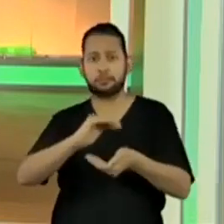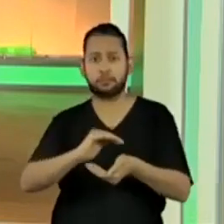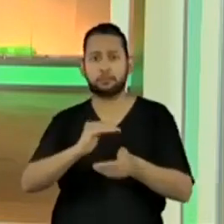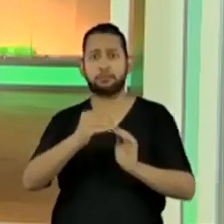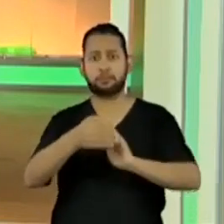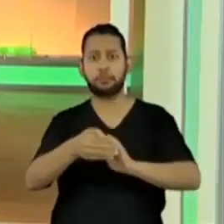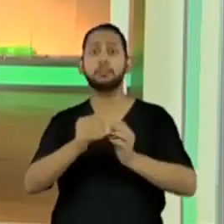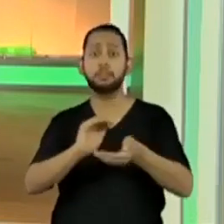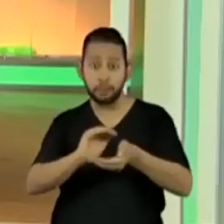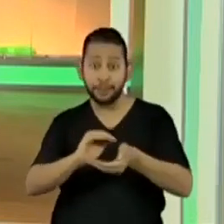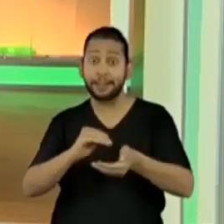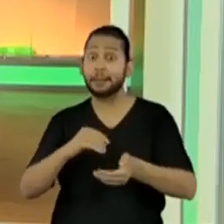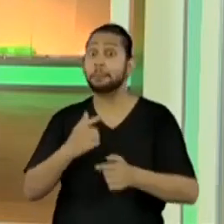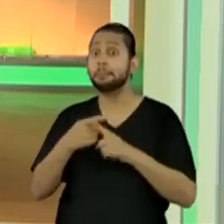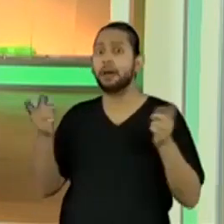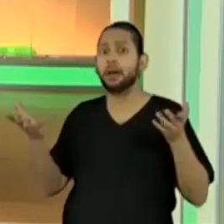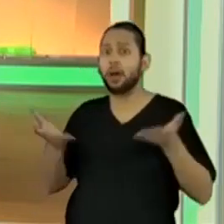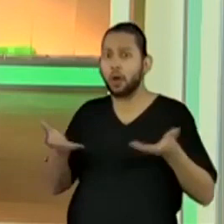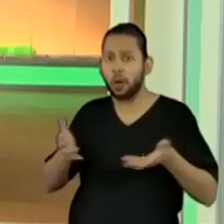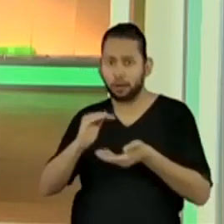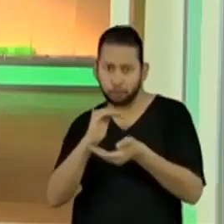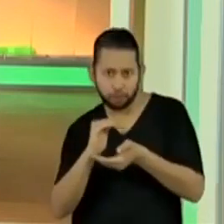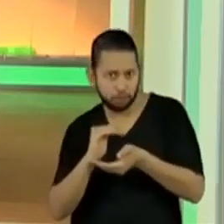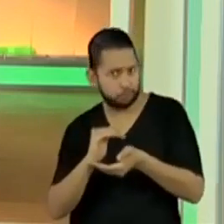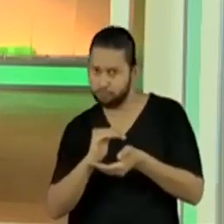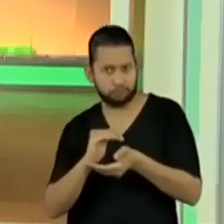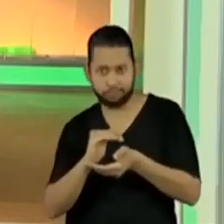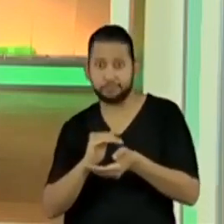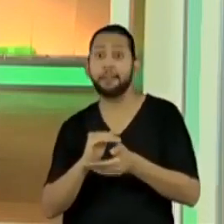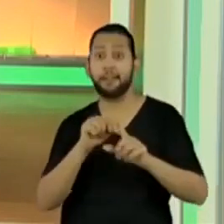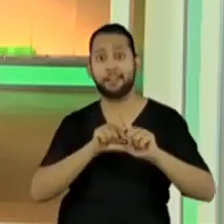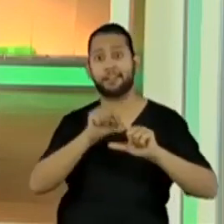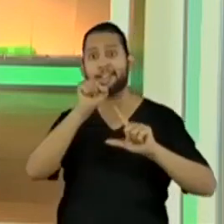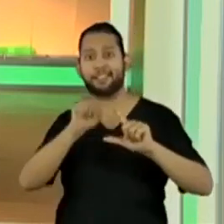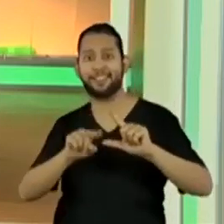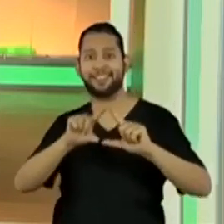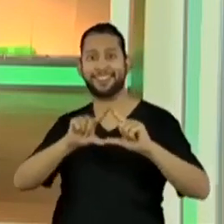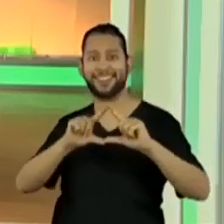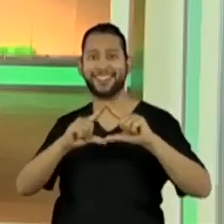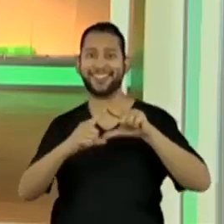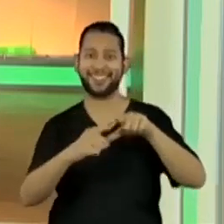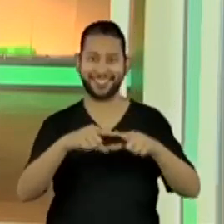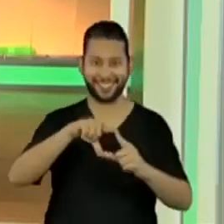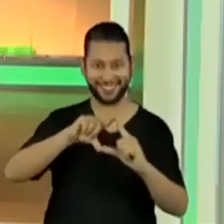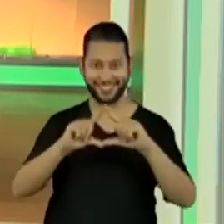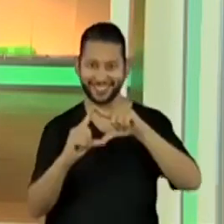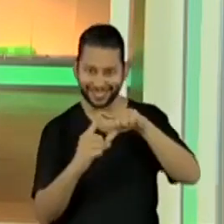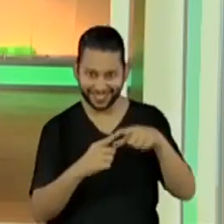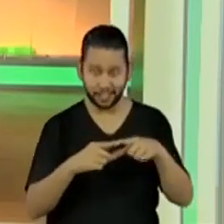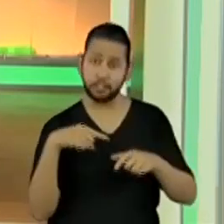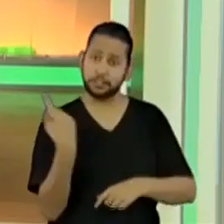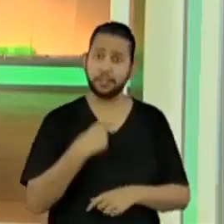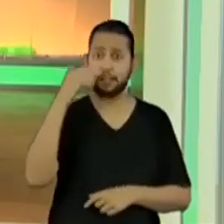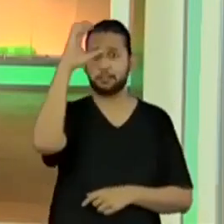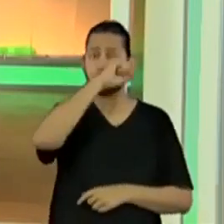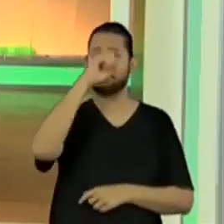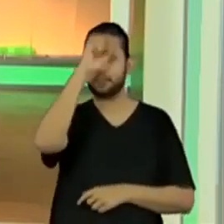caso dos prismas e das pirâmides. Então nós vamos trabalhar aqui com alguns poliedros, mas nós vamos